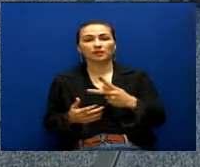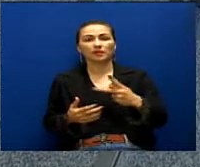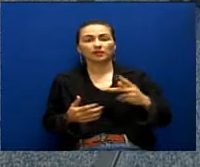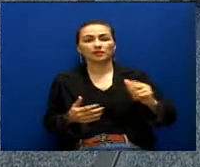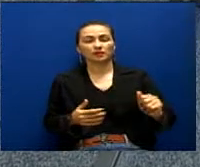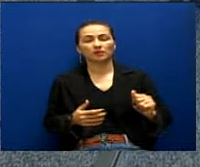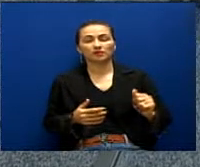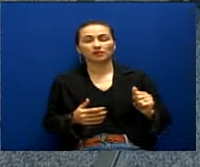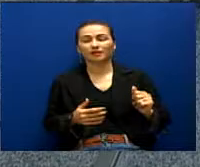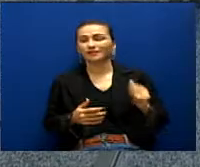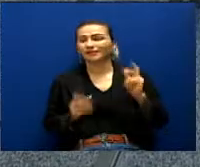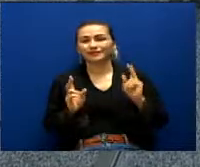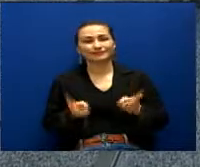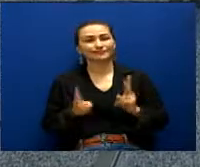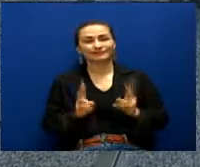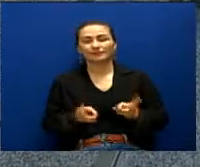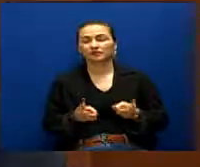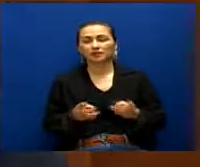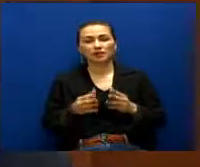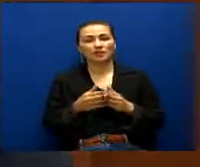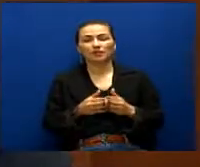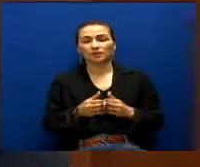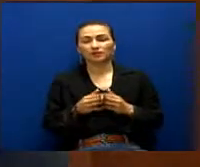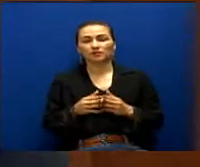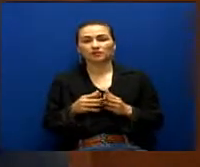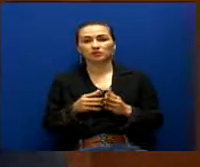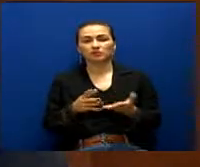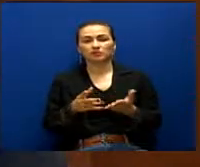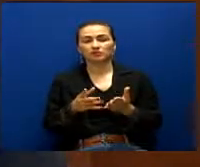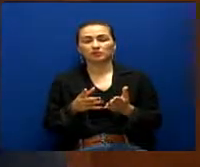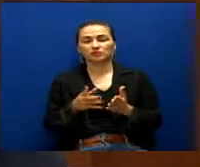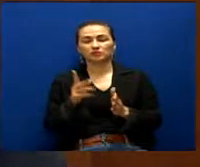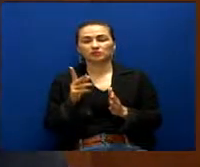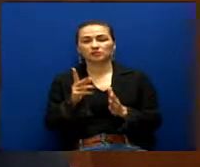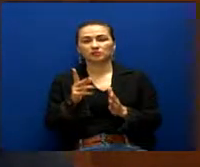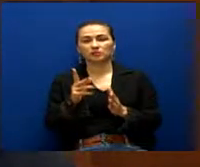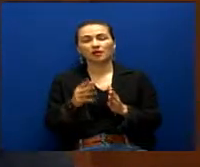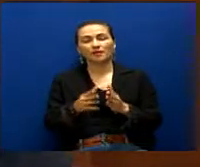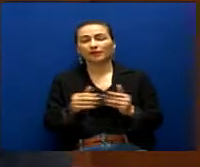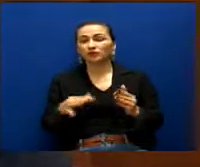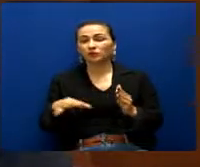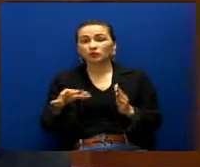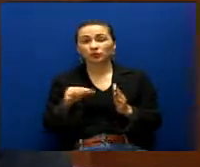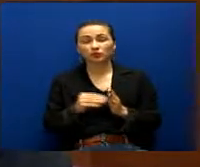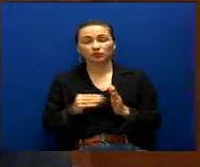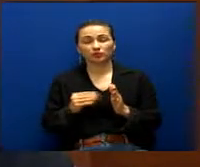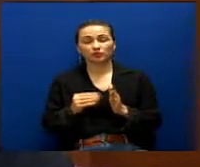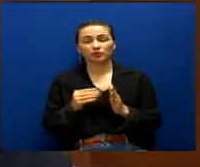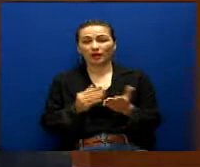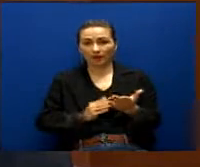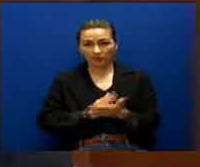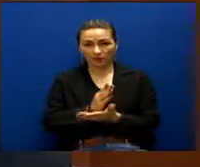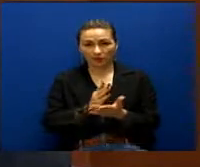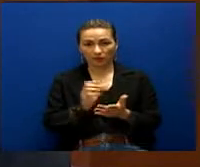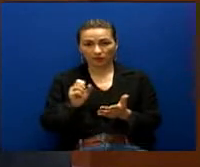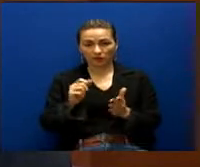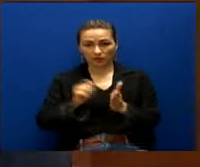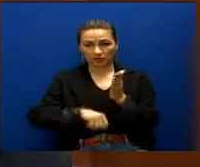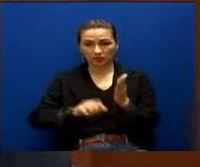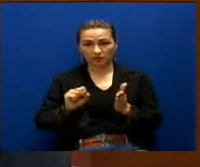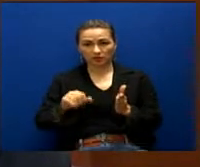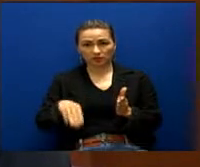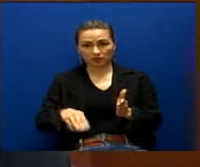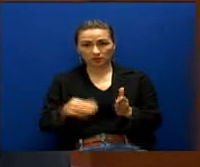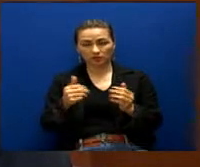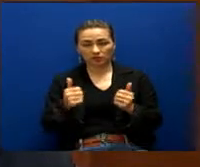emendas com parecer favorável, a gente sempre pede em bloco. Tá. Eu não sou dessa comissão, mas eu acho importante votar. Se tiver alguma que